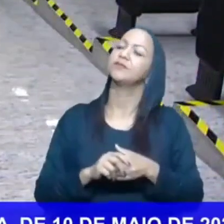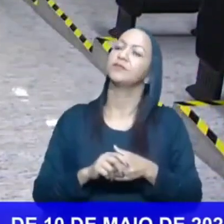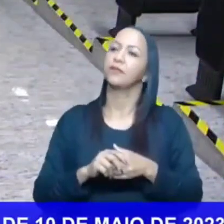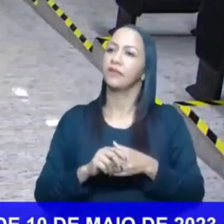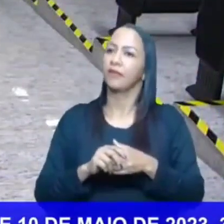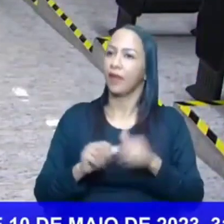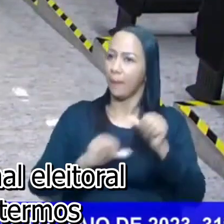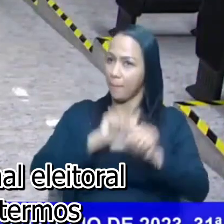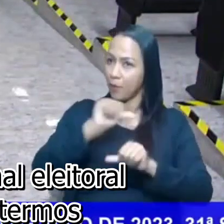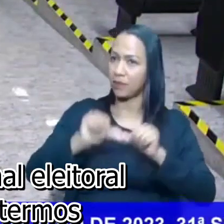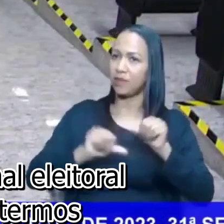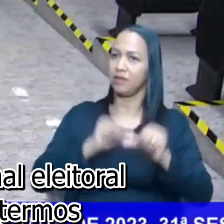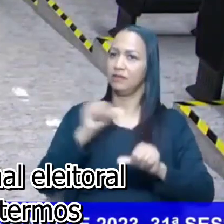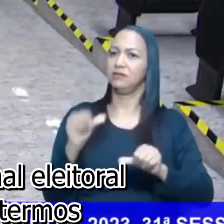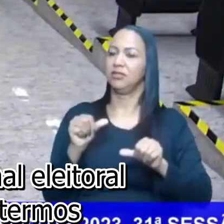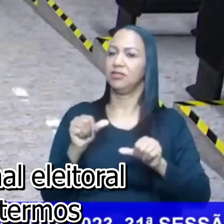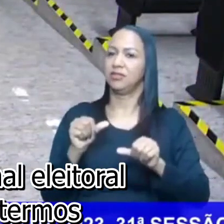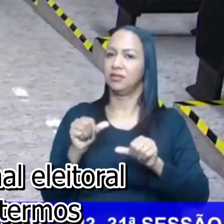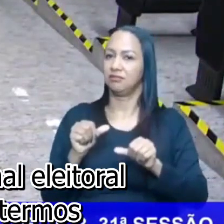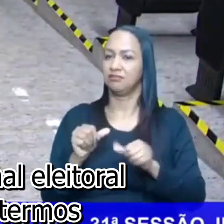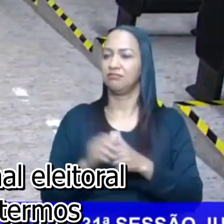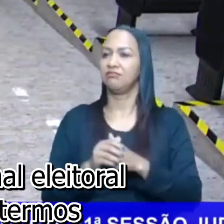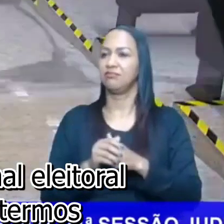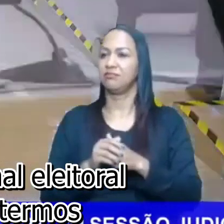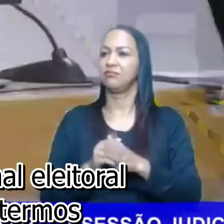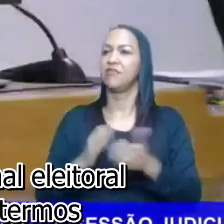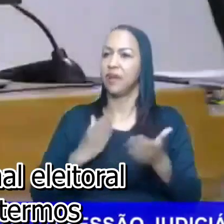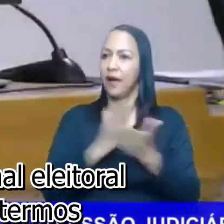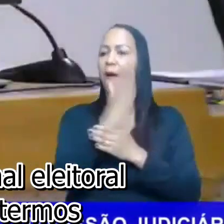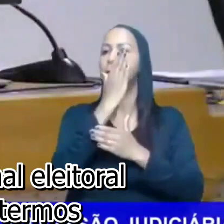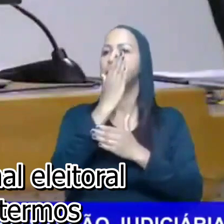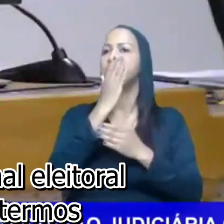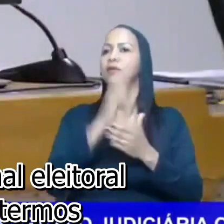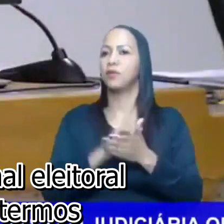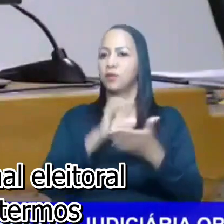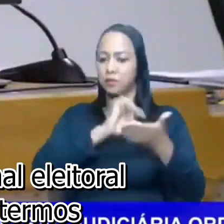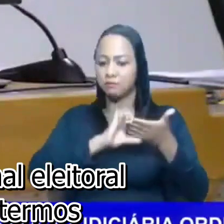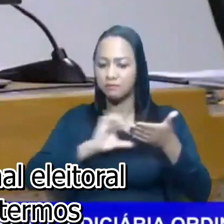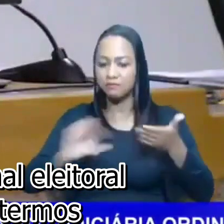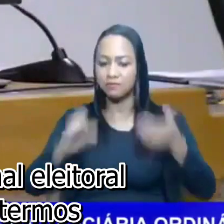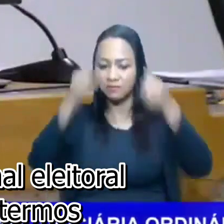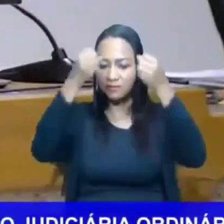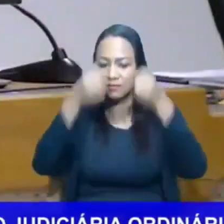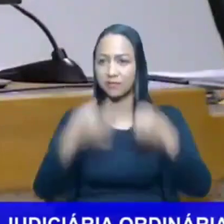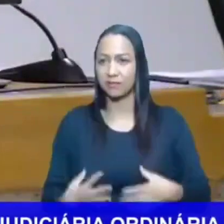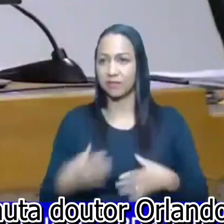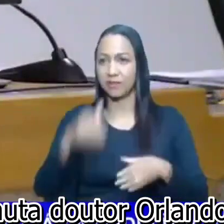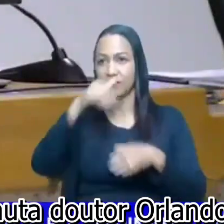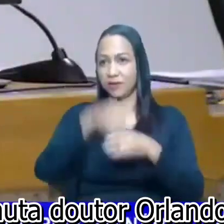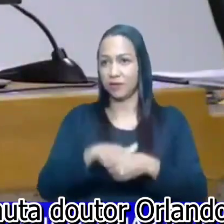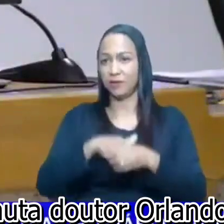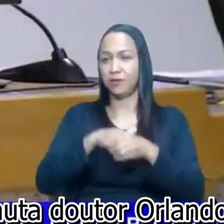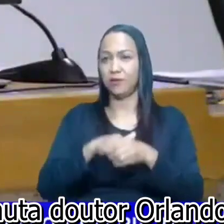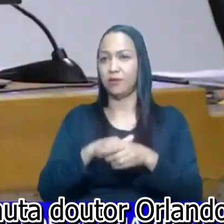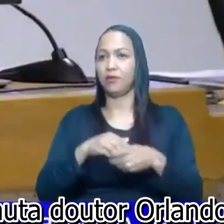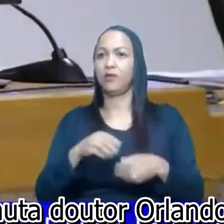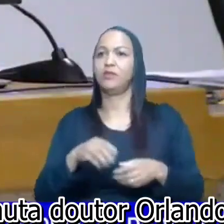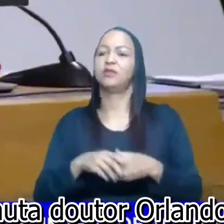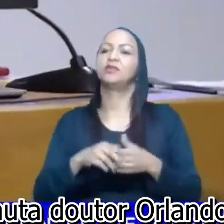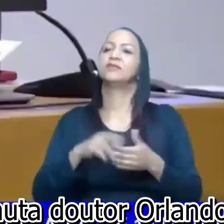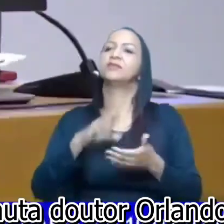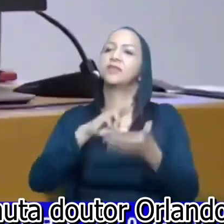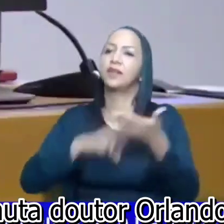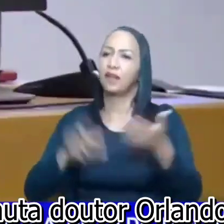parecer ministerial, o Egrégio Tribunal Regional Eleitoral aprovou com ressalvas as contas, tudo nos termos do voto proferido pelo ilustre